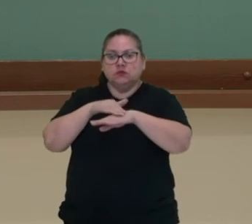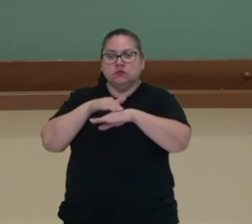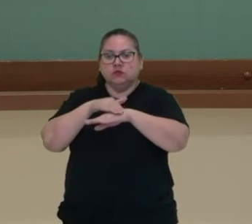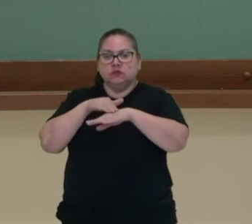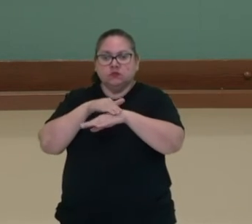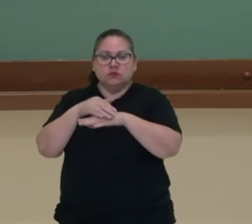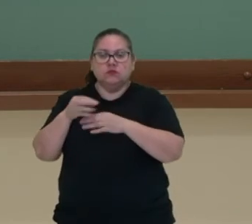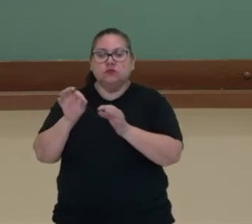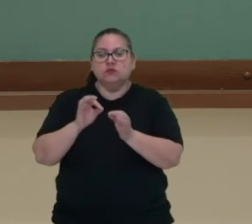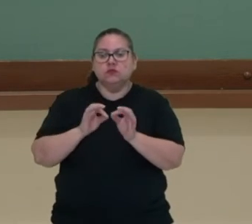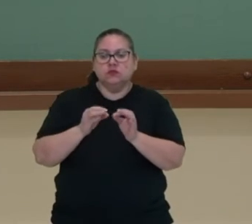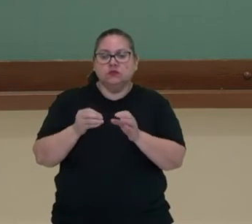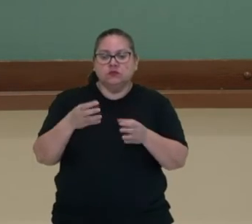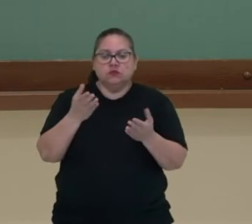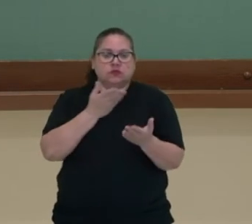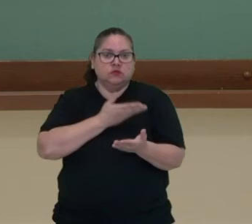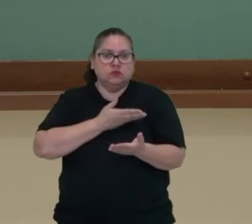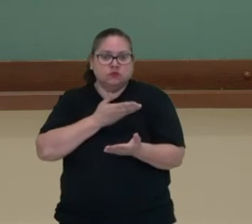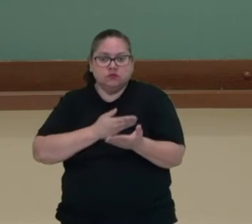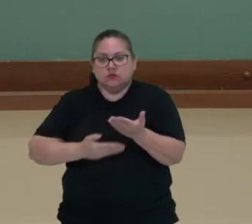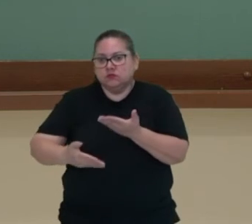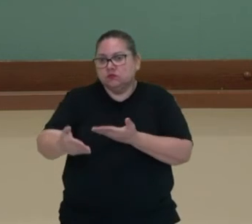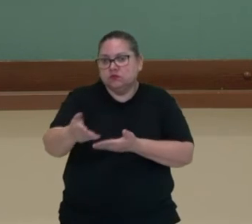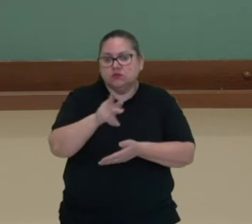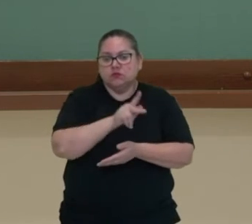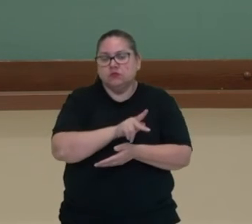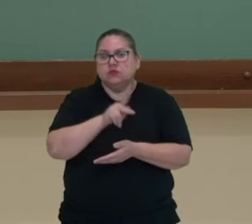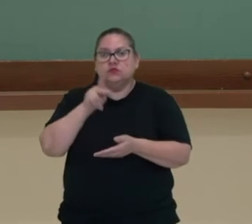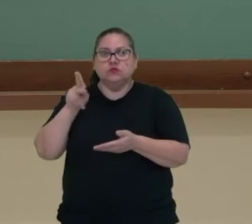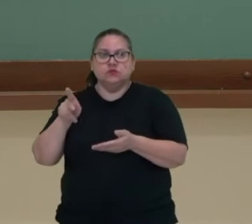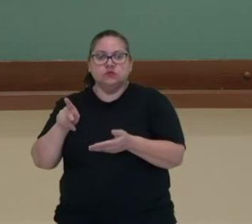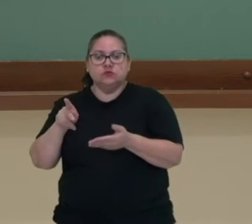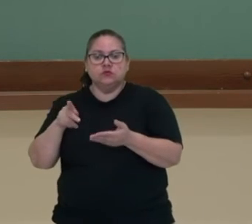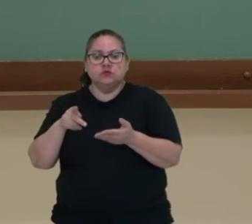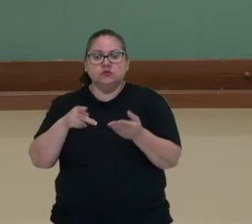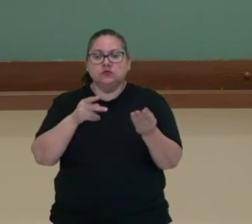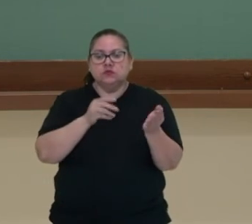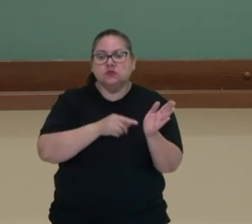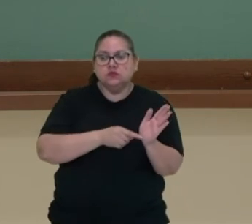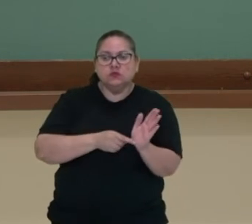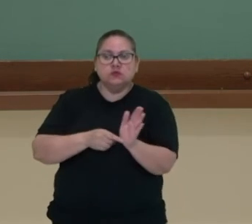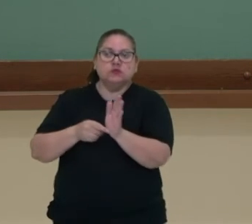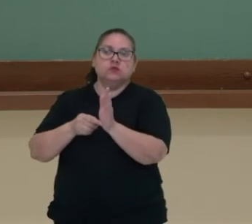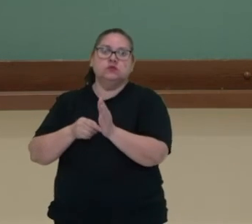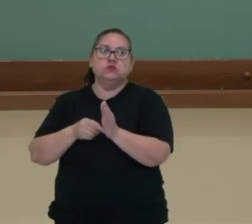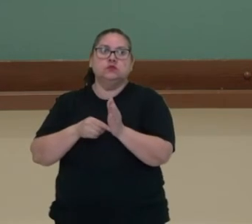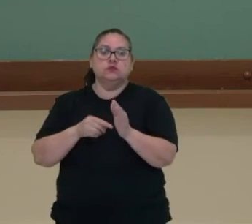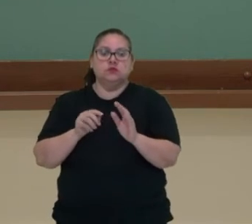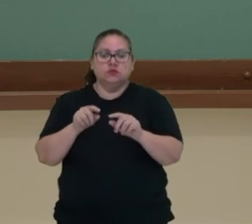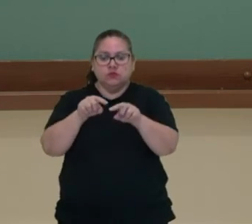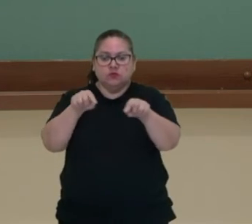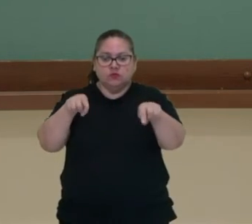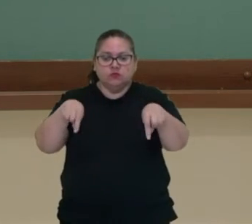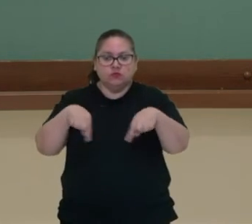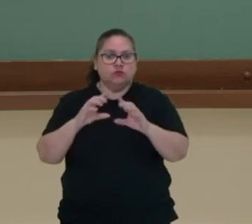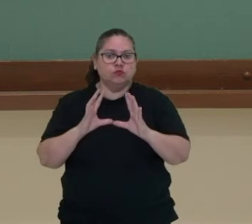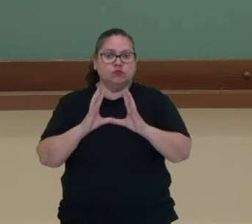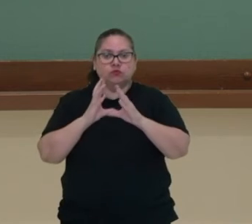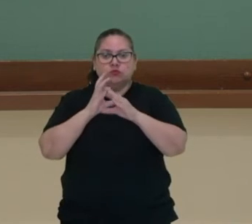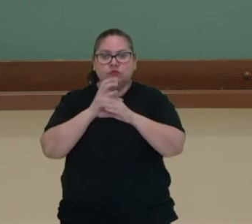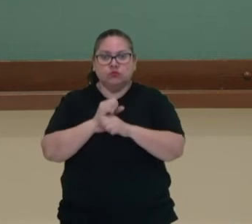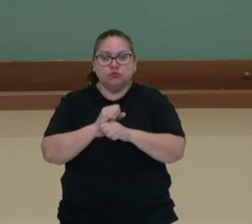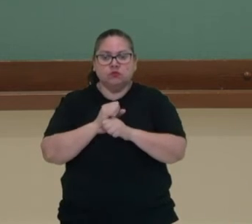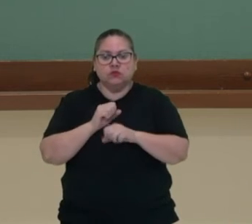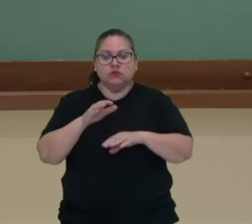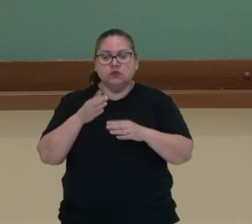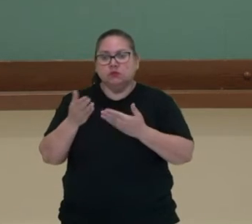entre a turma, entre os colegas, entre o professor regente, que leva, né, essas demandas da turma como um todo para